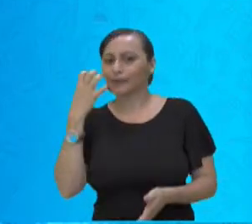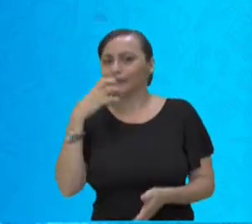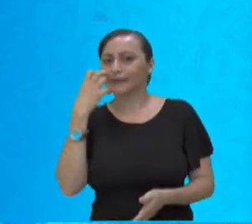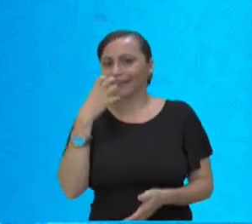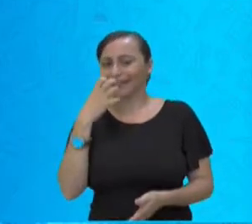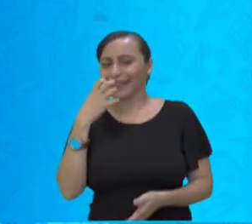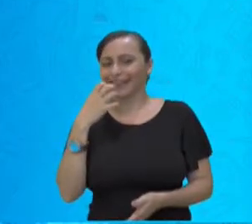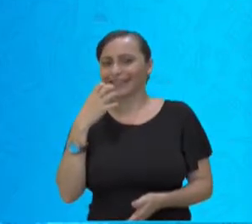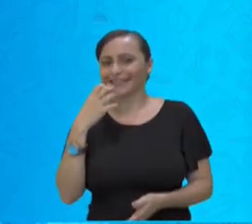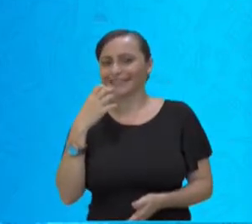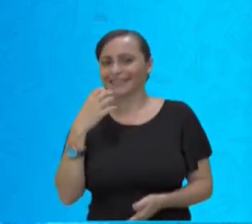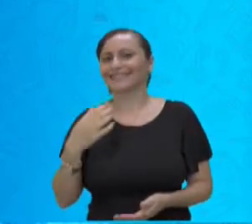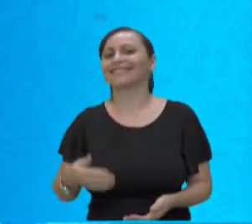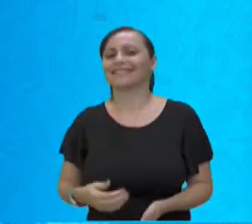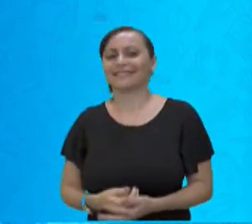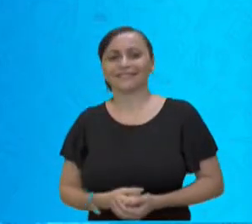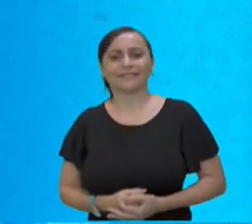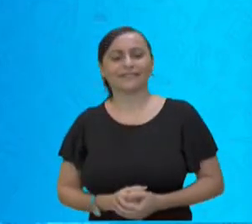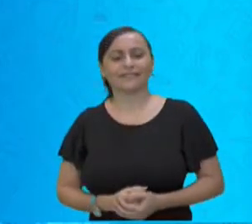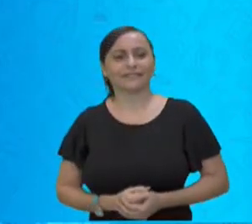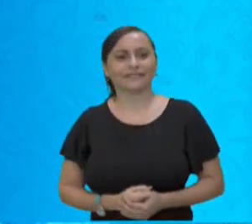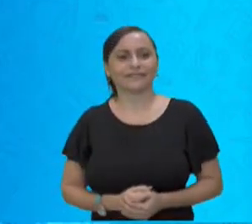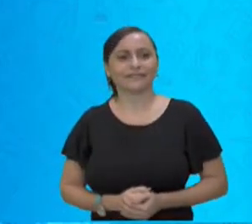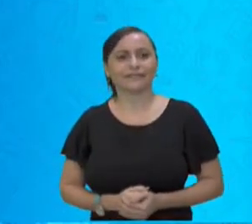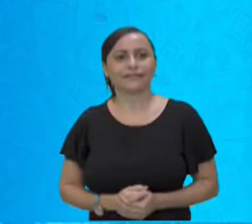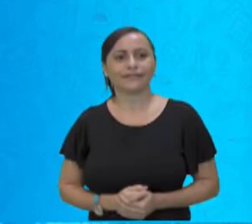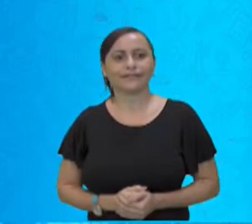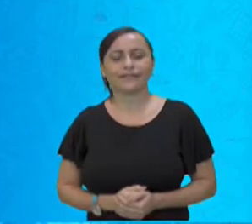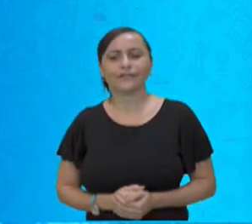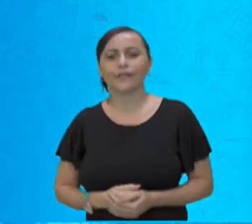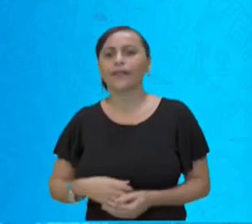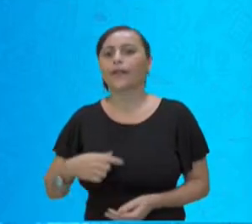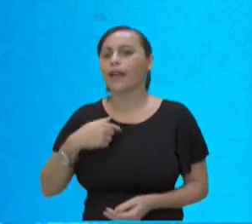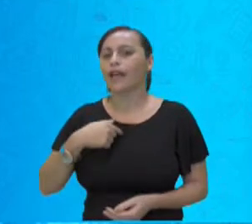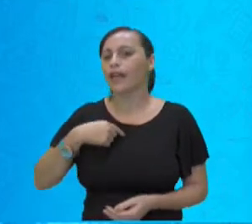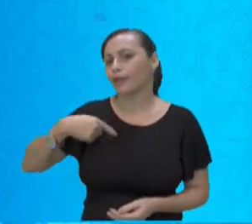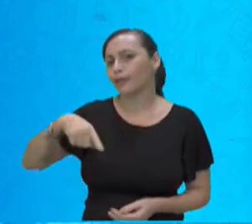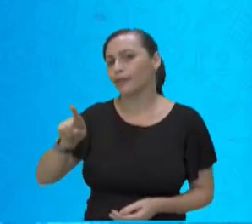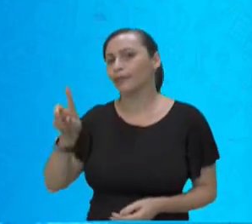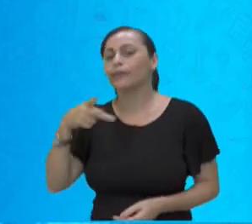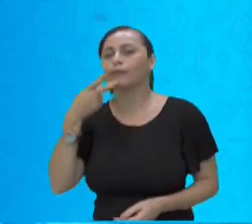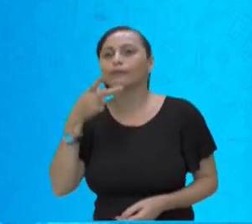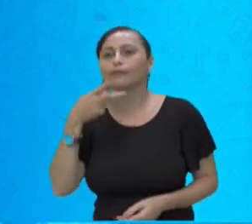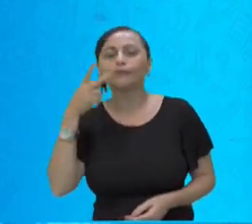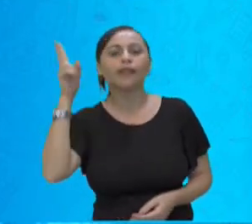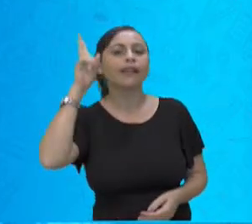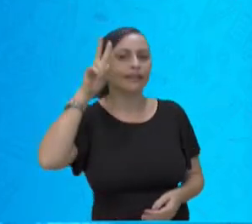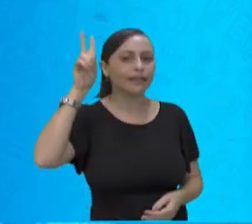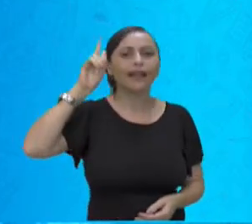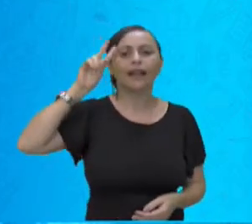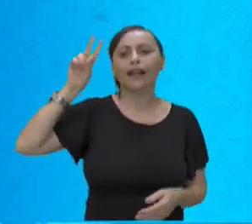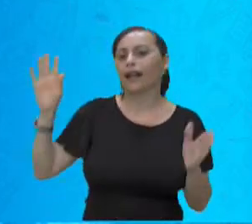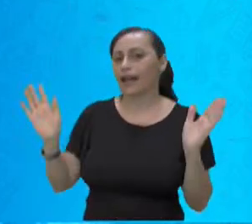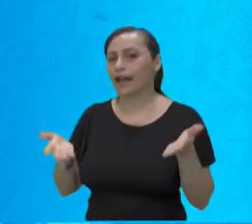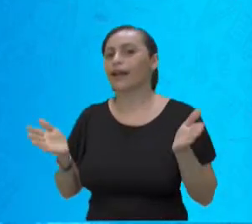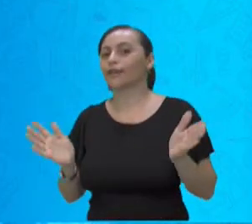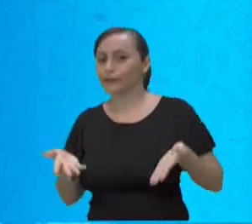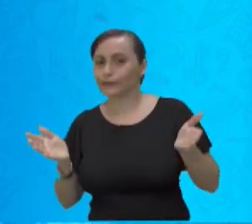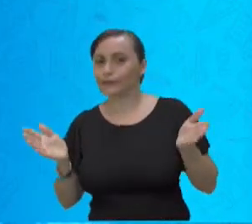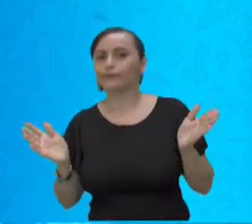antes de contar antes de contar a história hoje eu vou contar uma história Agora